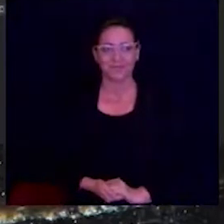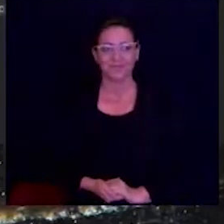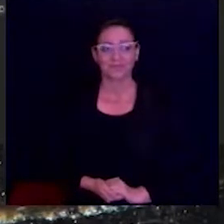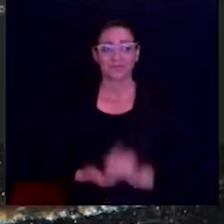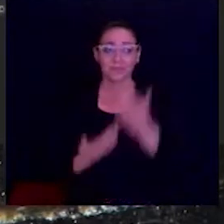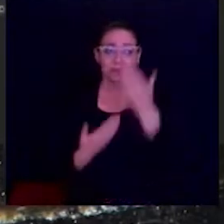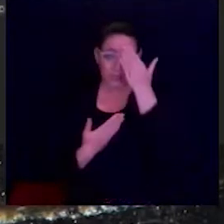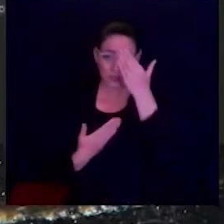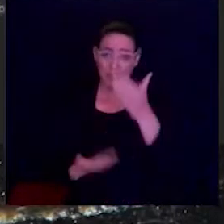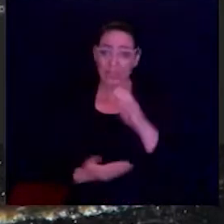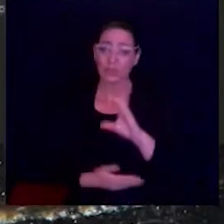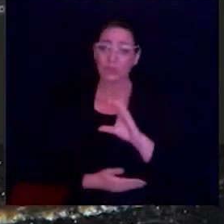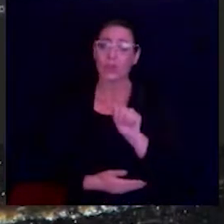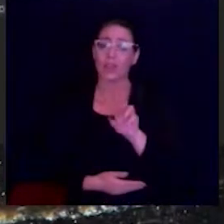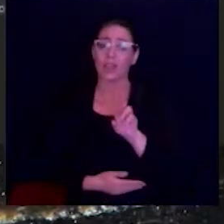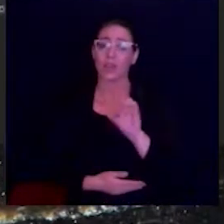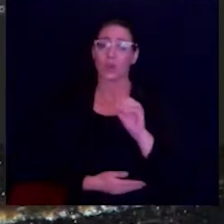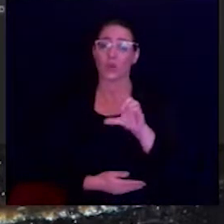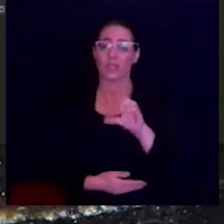Obrigada, Carolina.